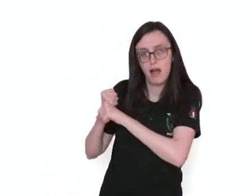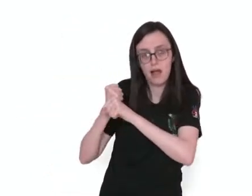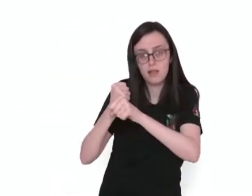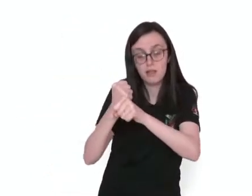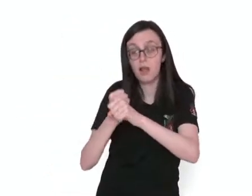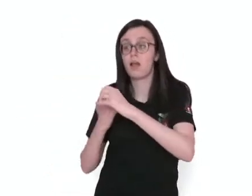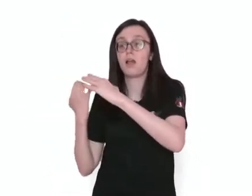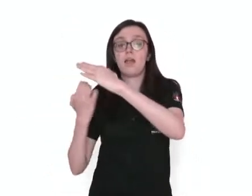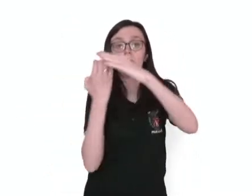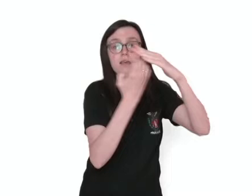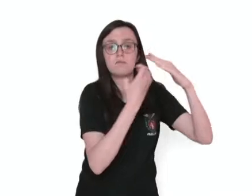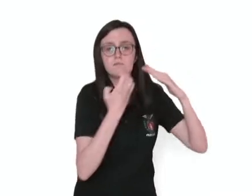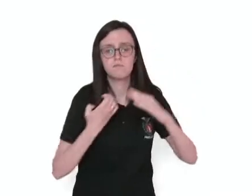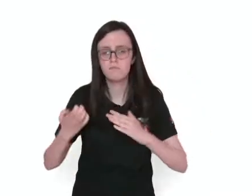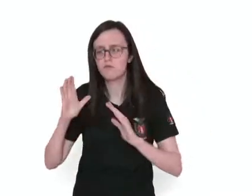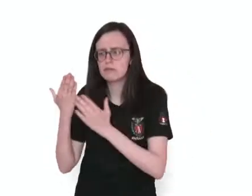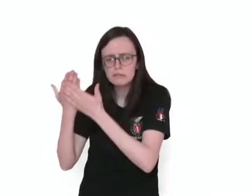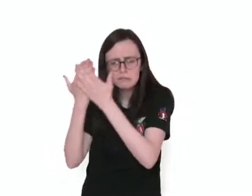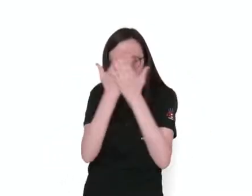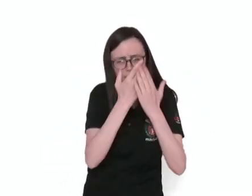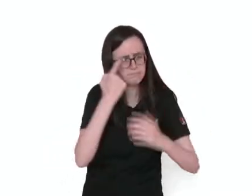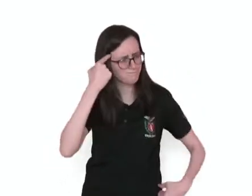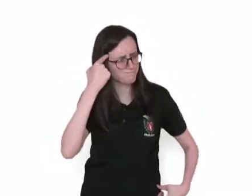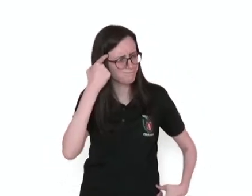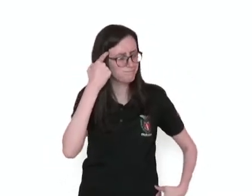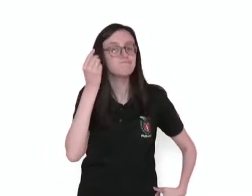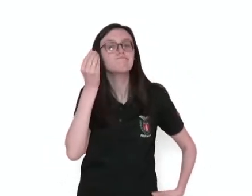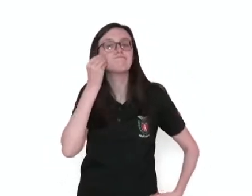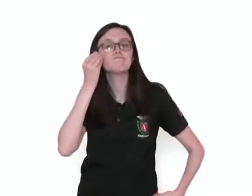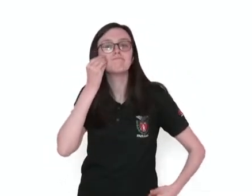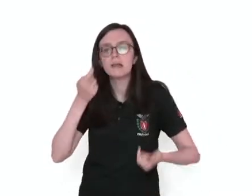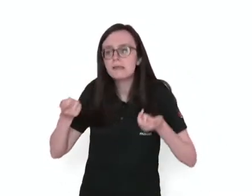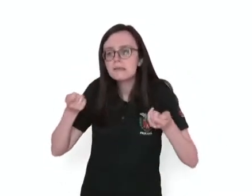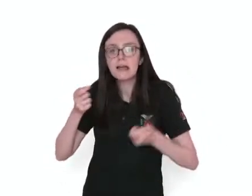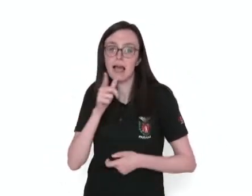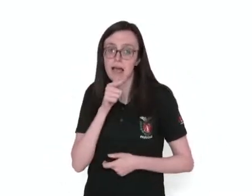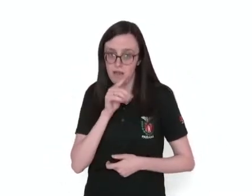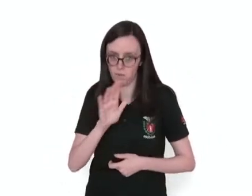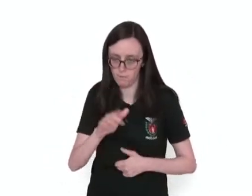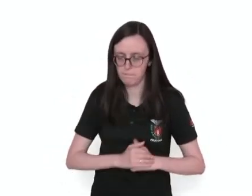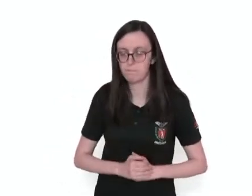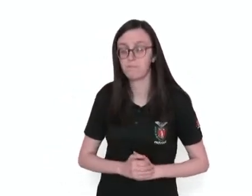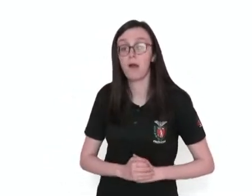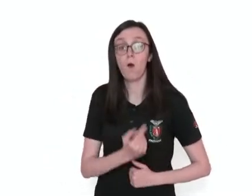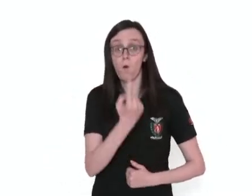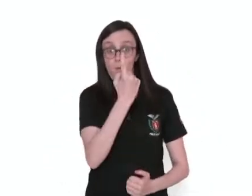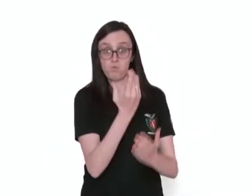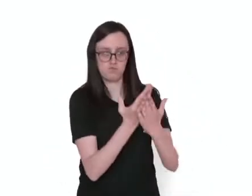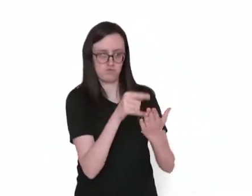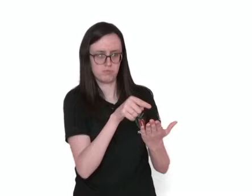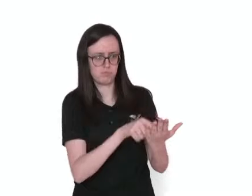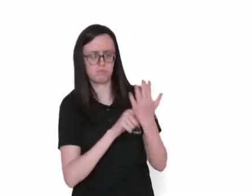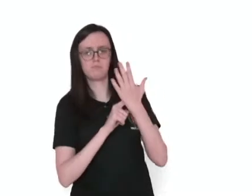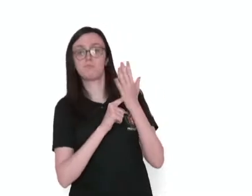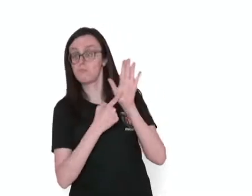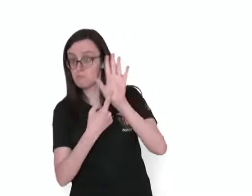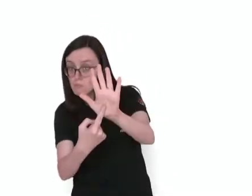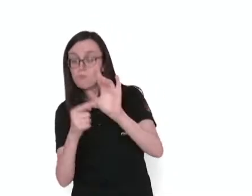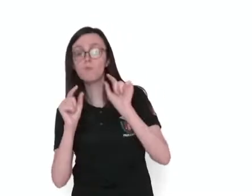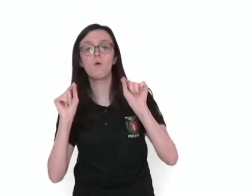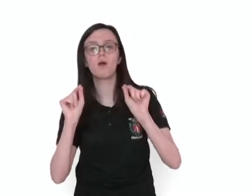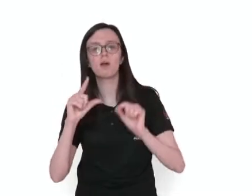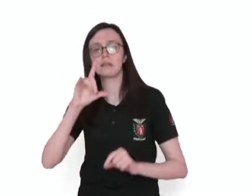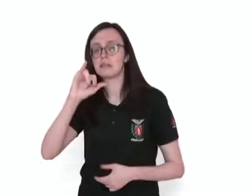as empresas têm realizado estudos buscando economizar água. Um desses estudos mostrou que mantendo